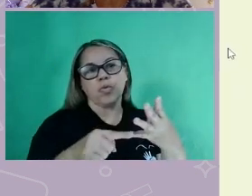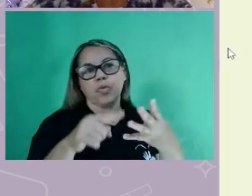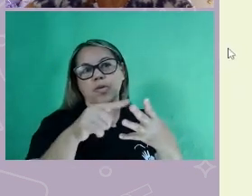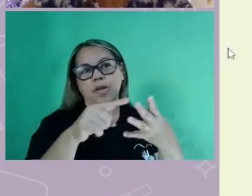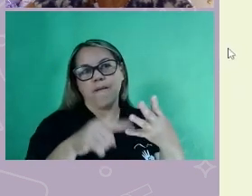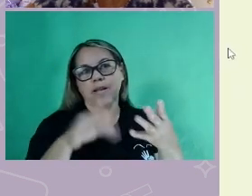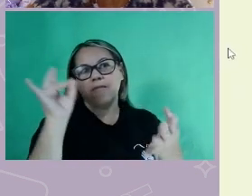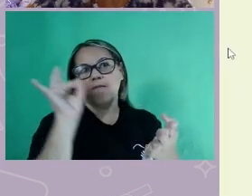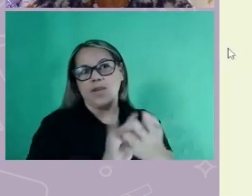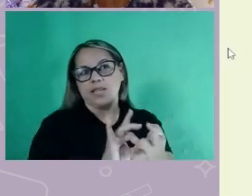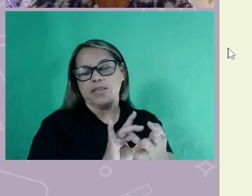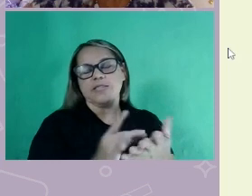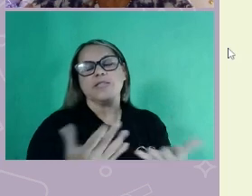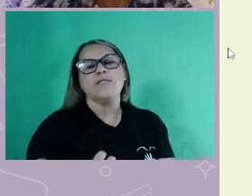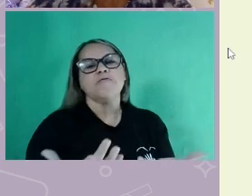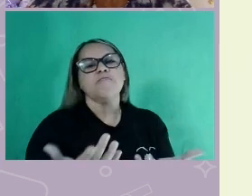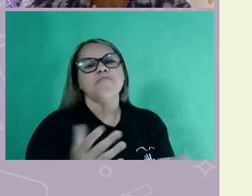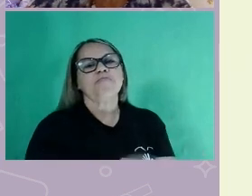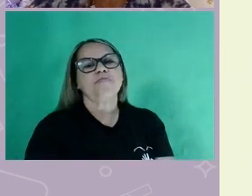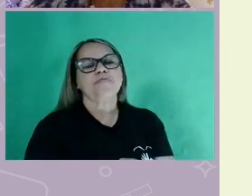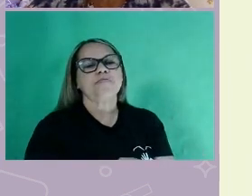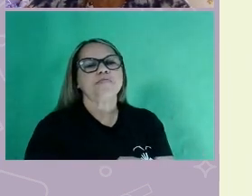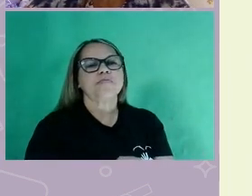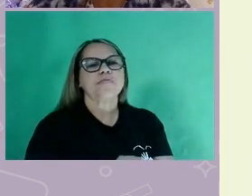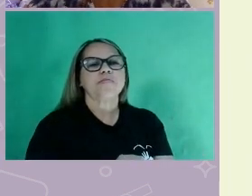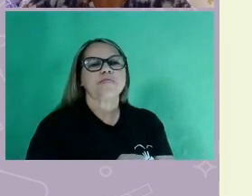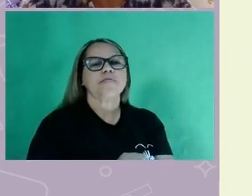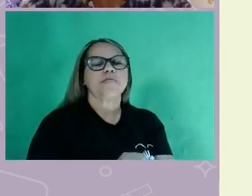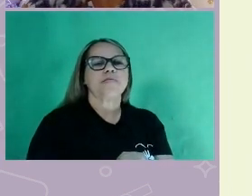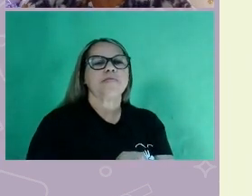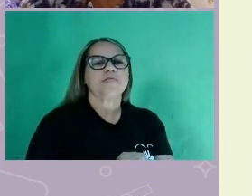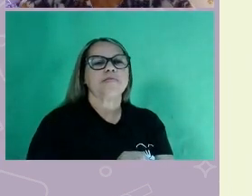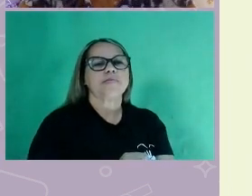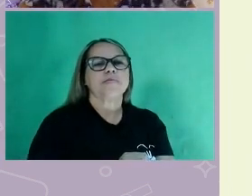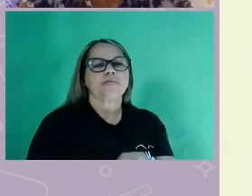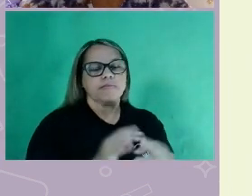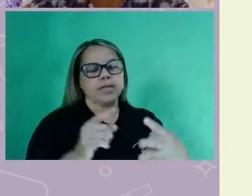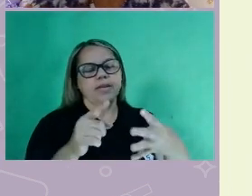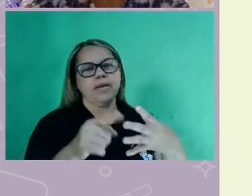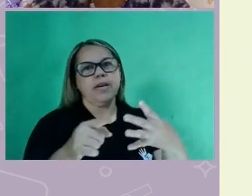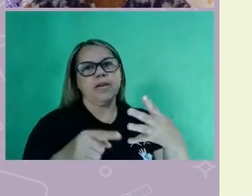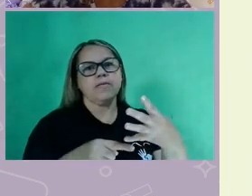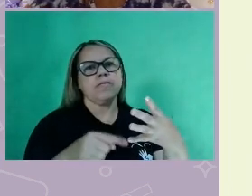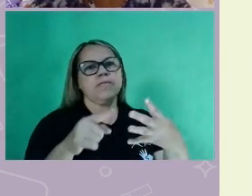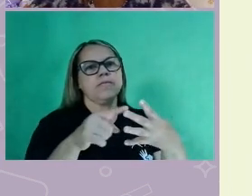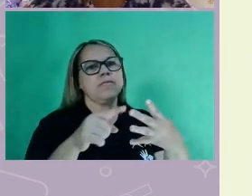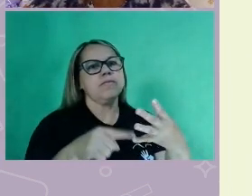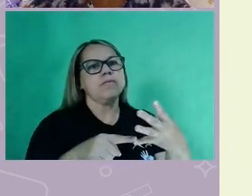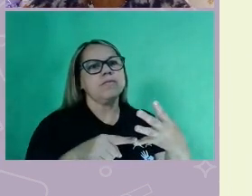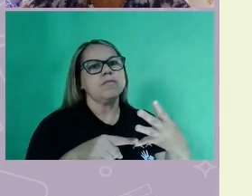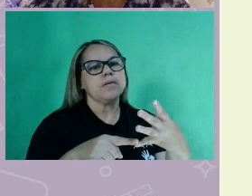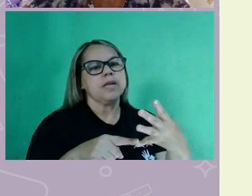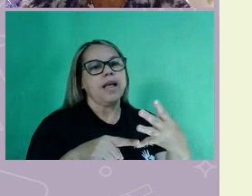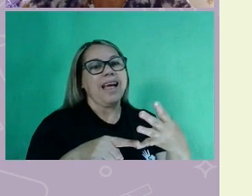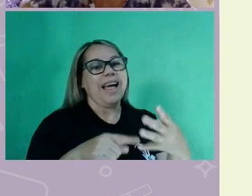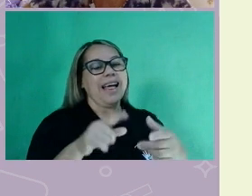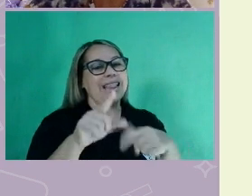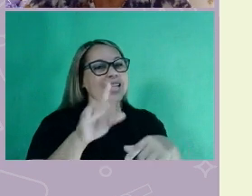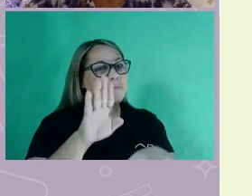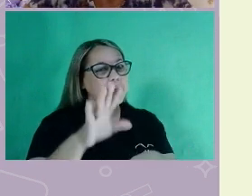verdadeiras certo a alternativa B é a alternativa correta